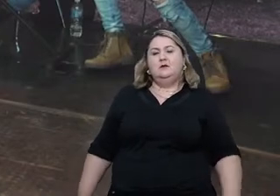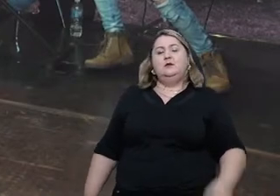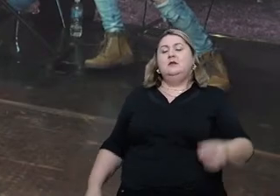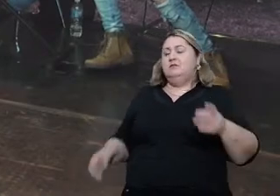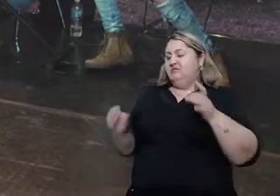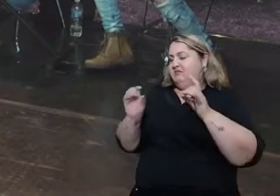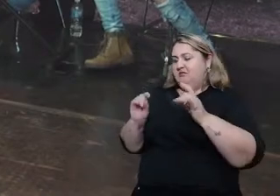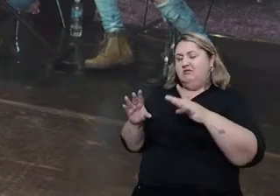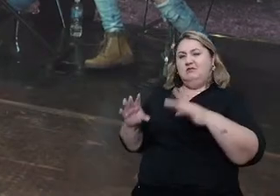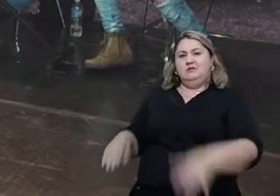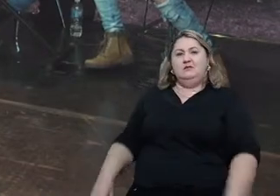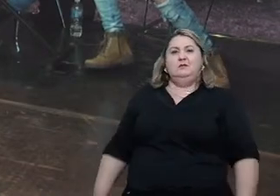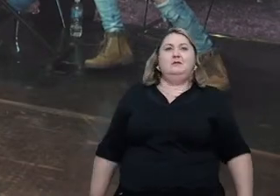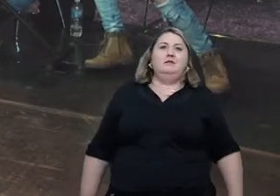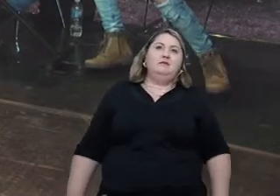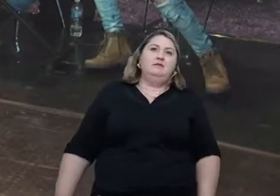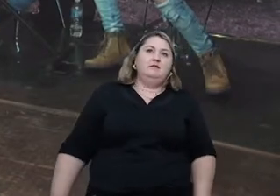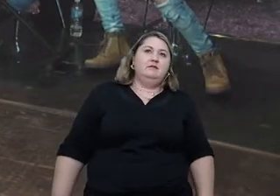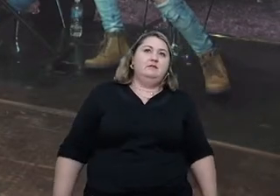Você me deixou.